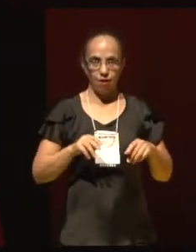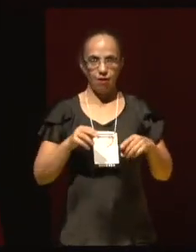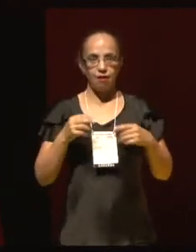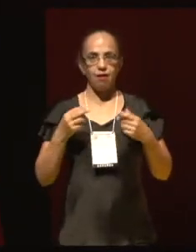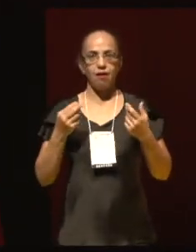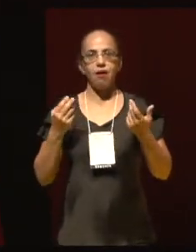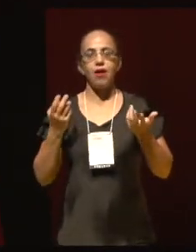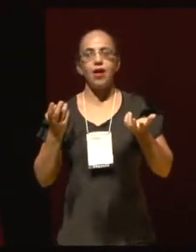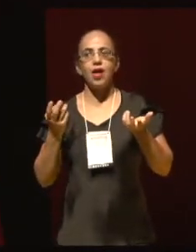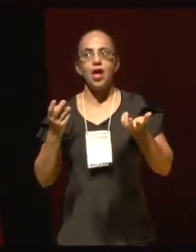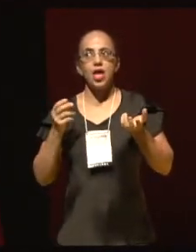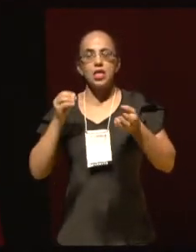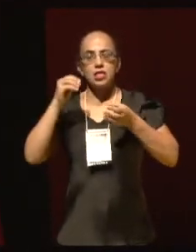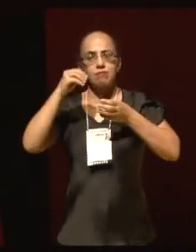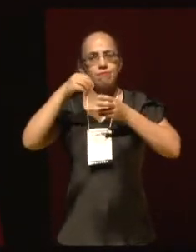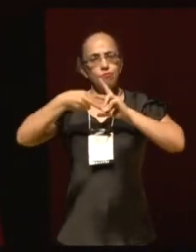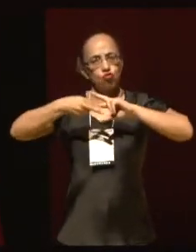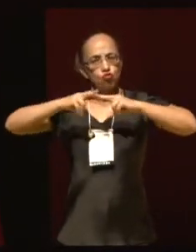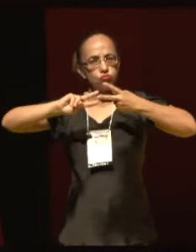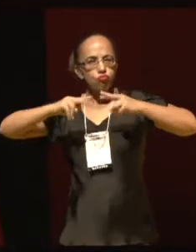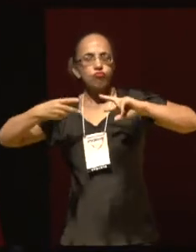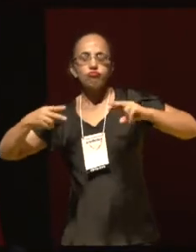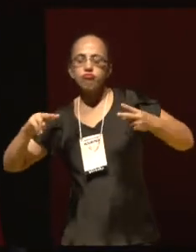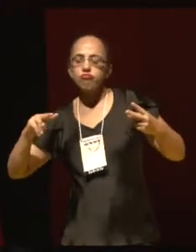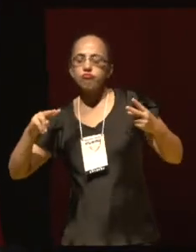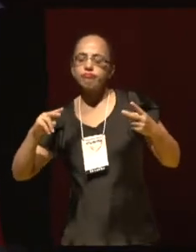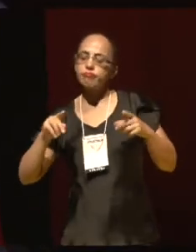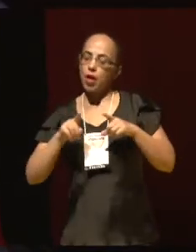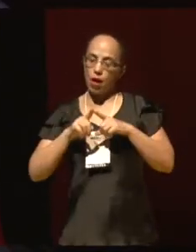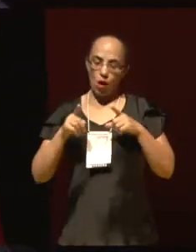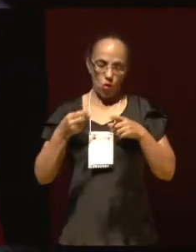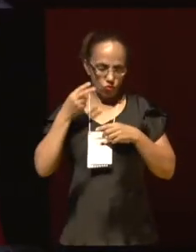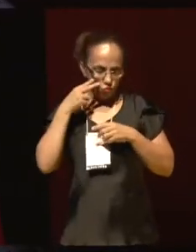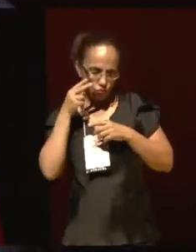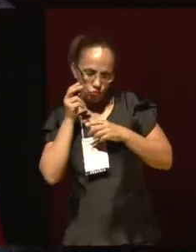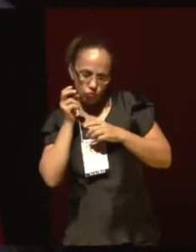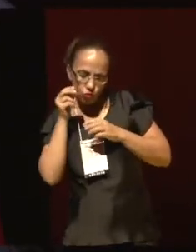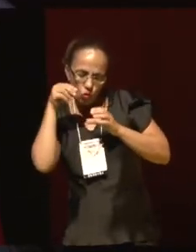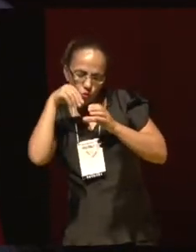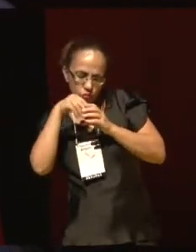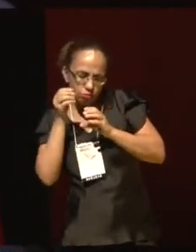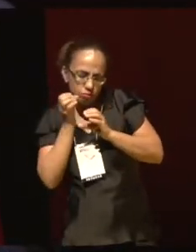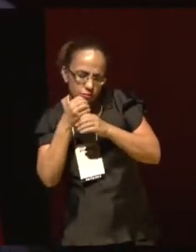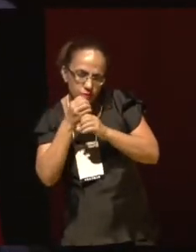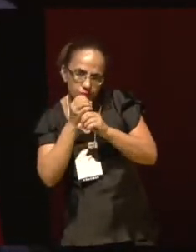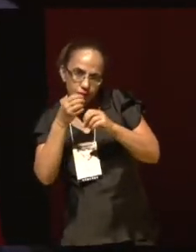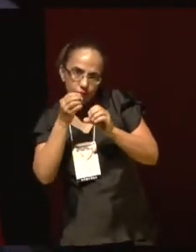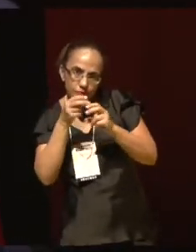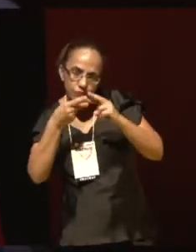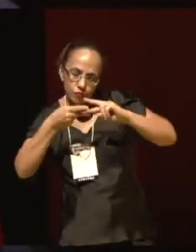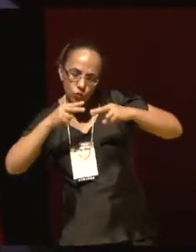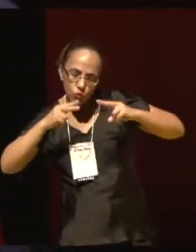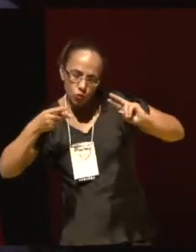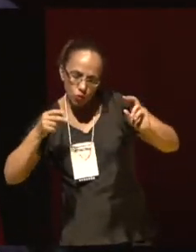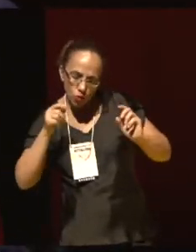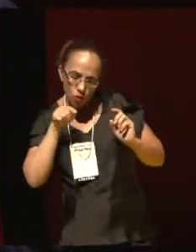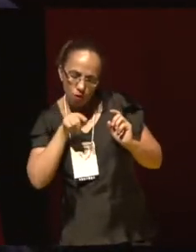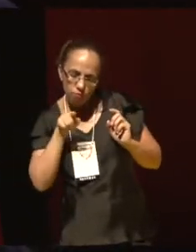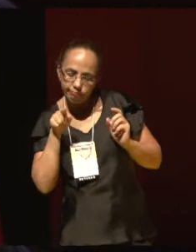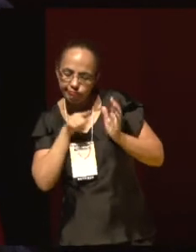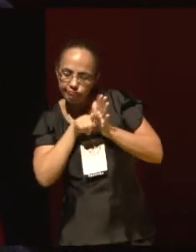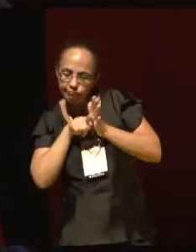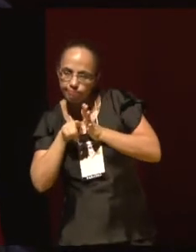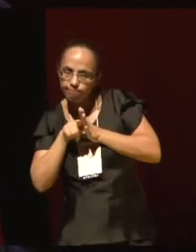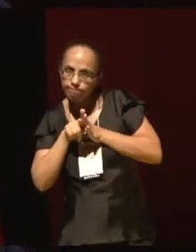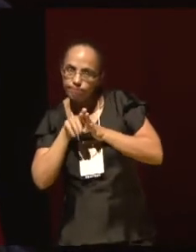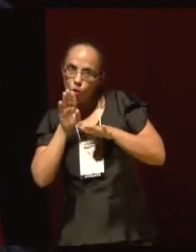do Alzheimer. Mas, olhando dentro da genética, há algumas pessoas que não são